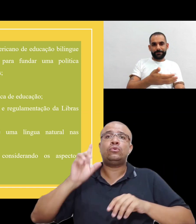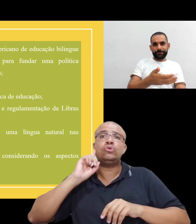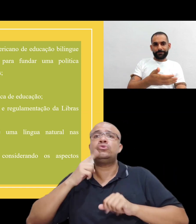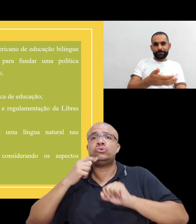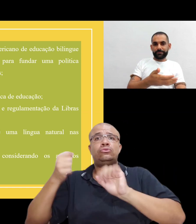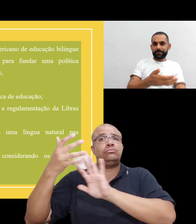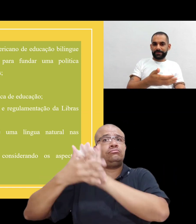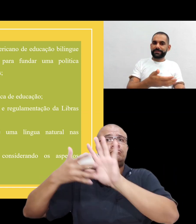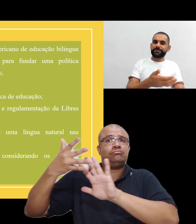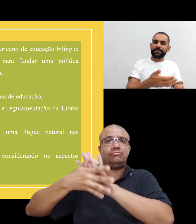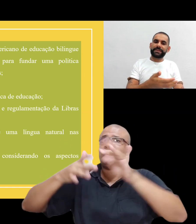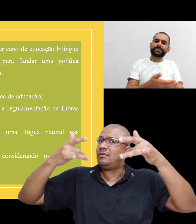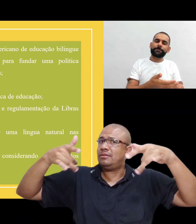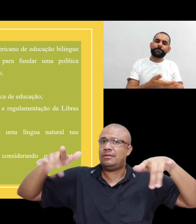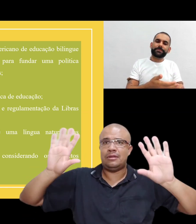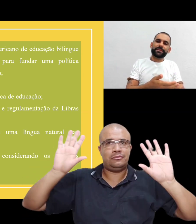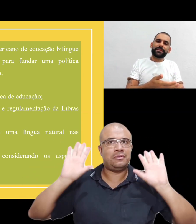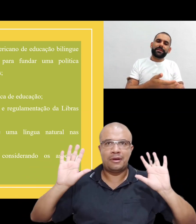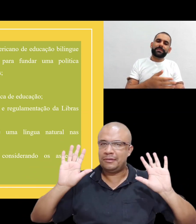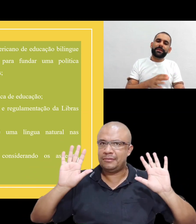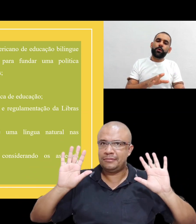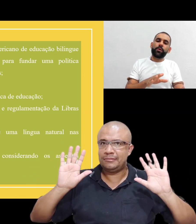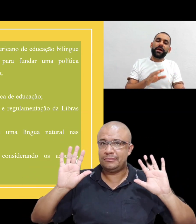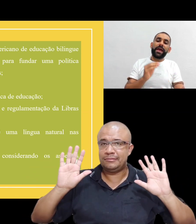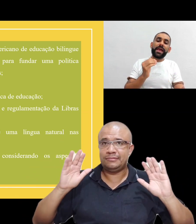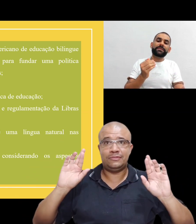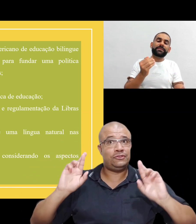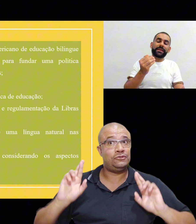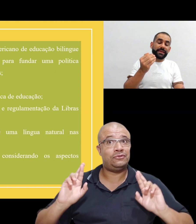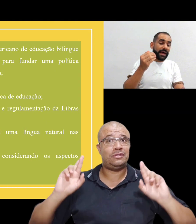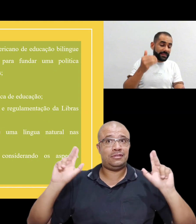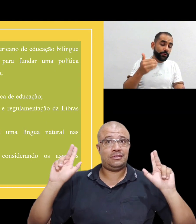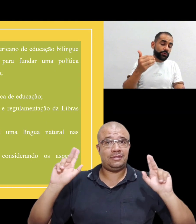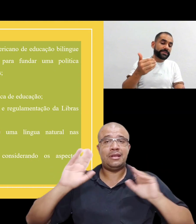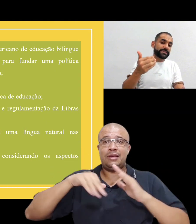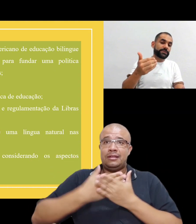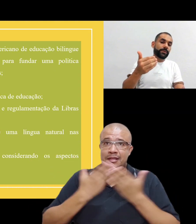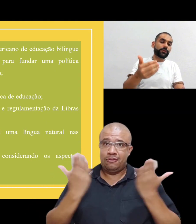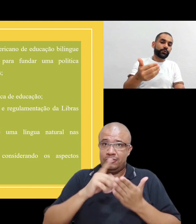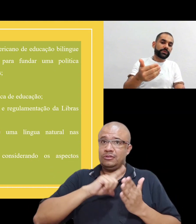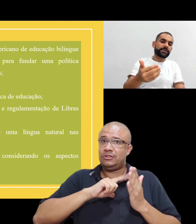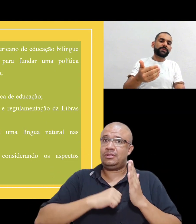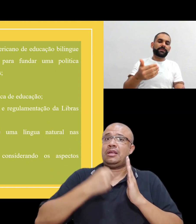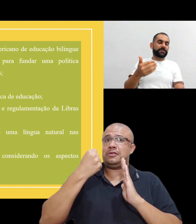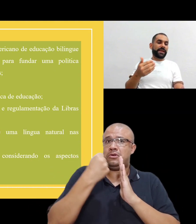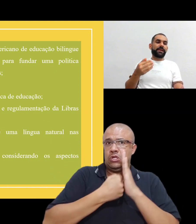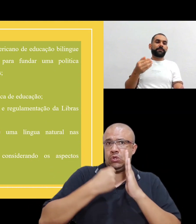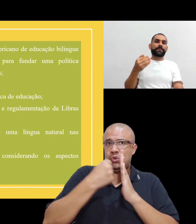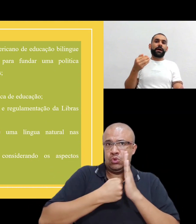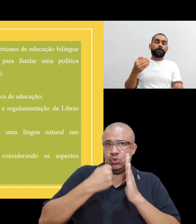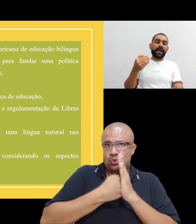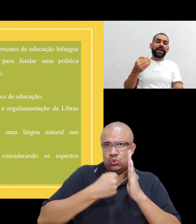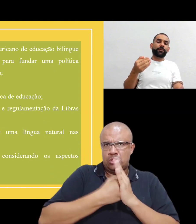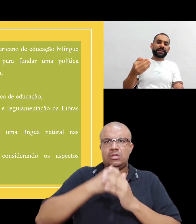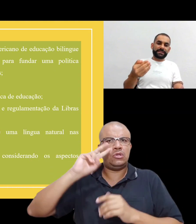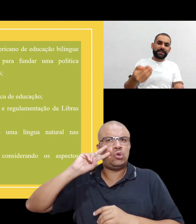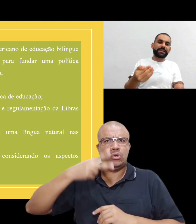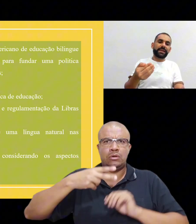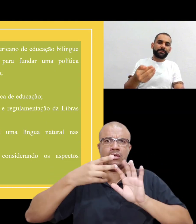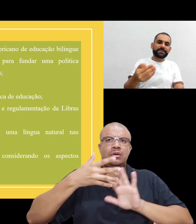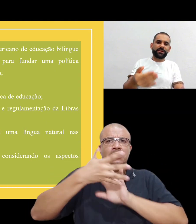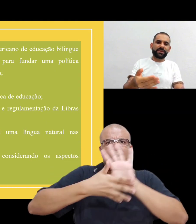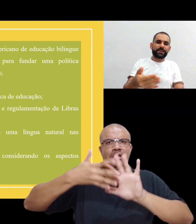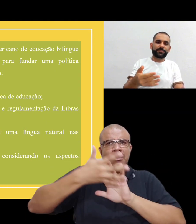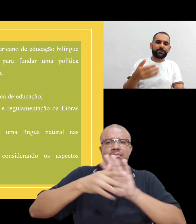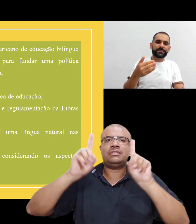Libras. Entende a diferença? Então, até hoje existe uma luta, né, para reconhecer